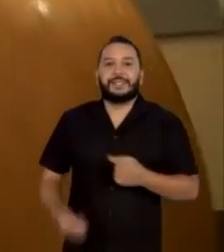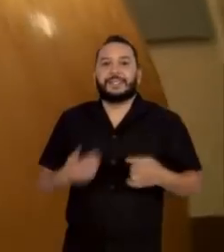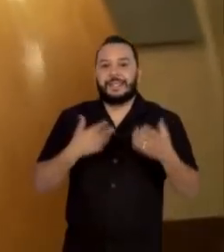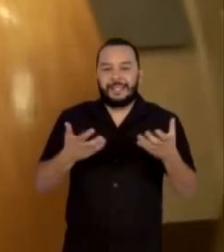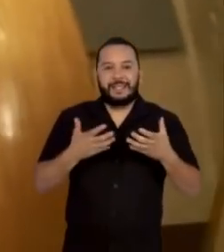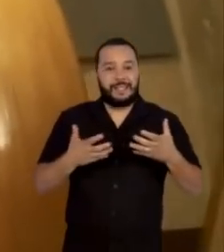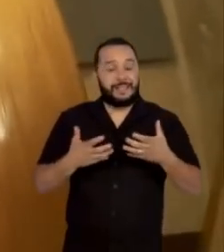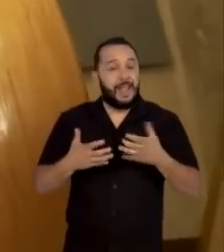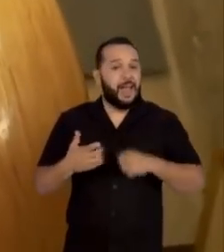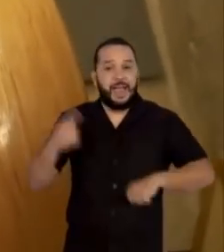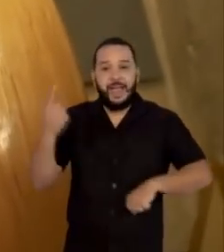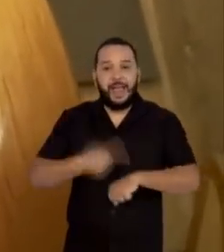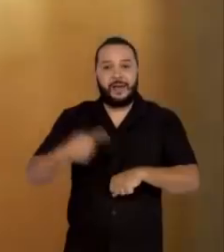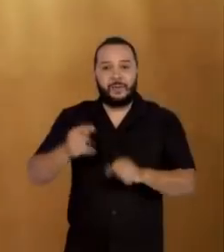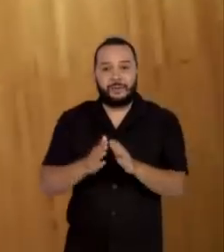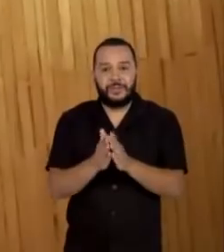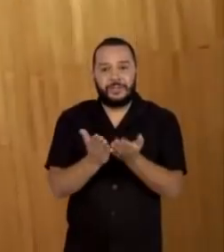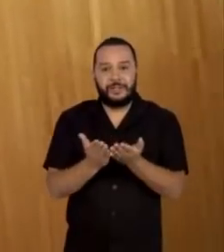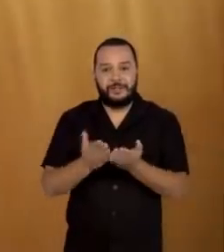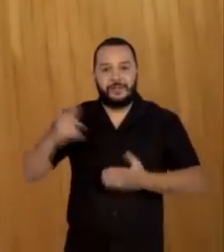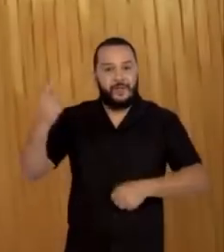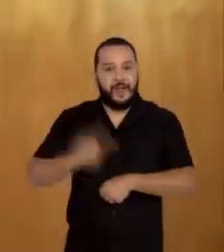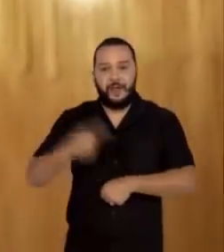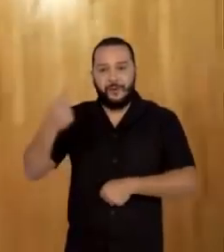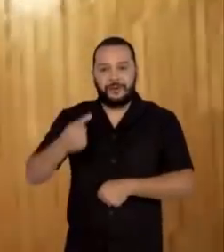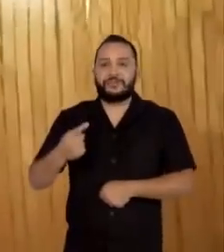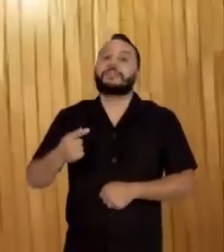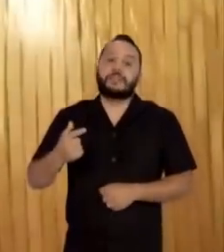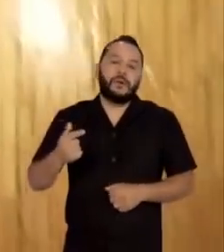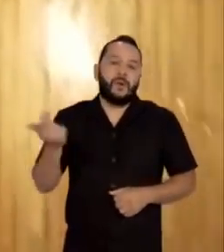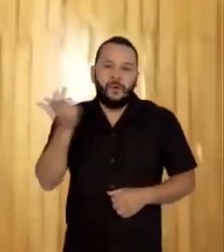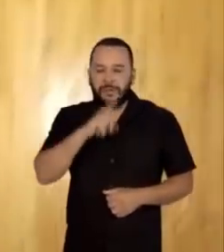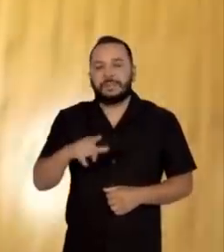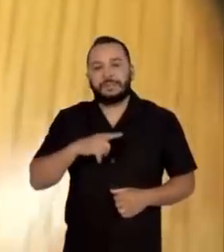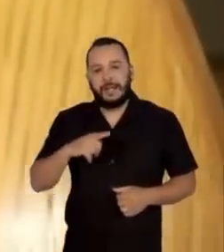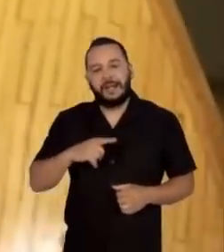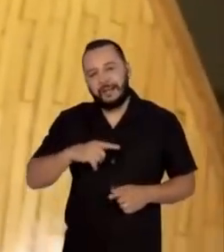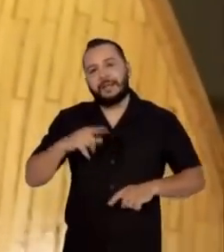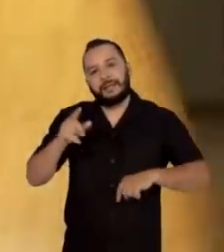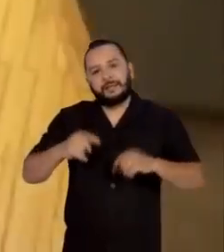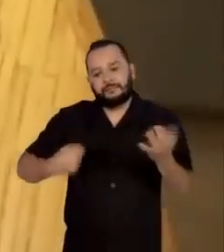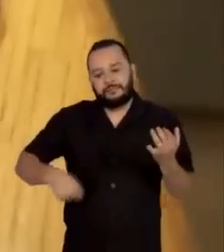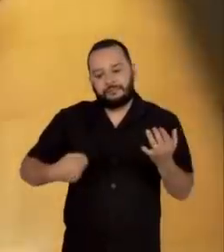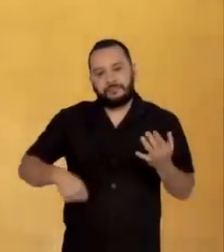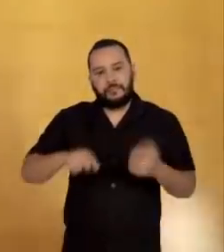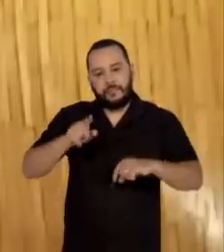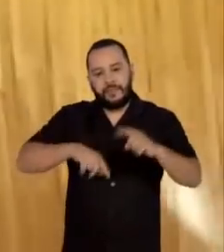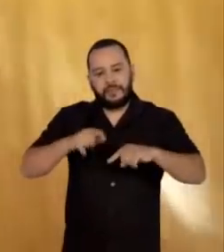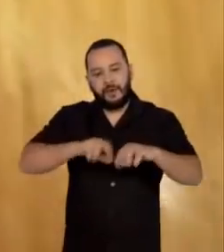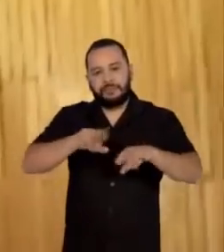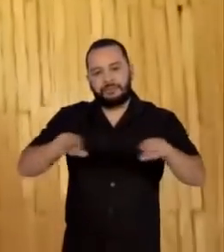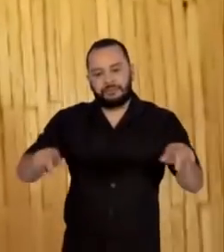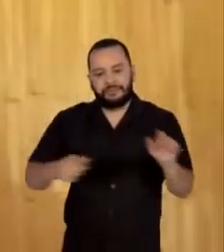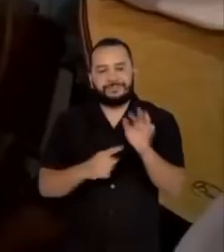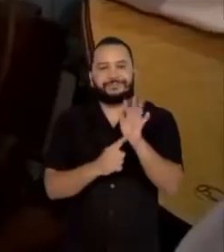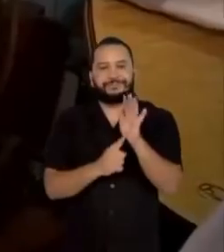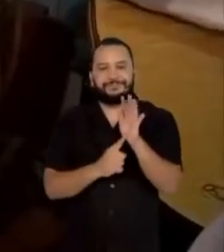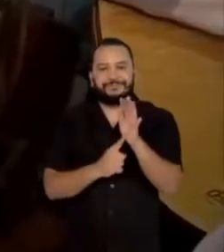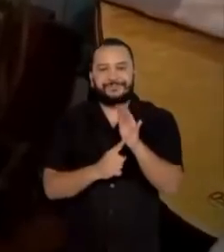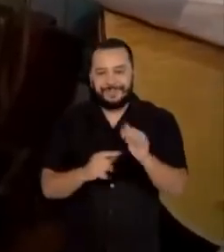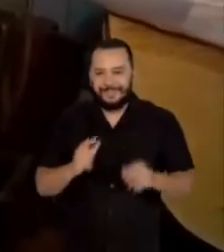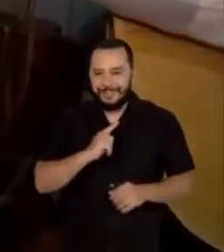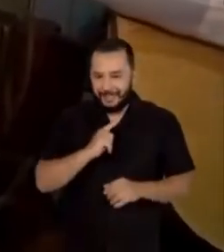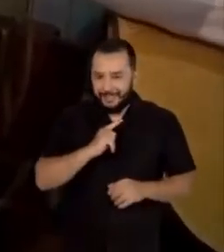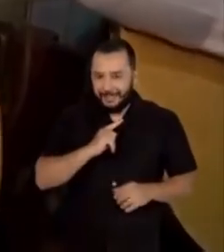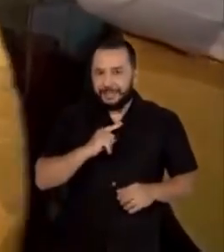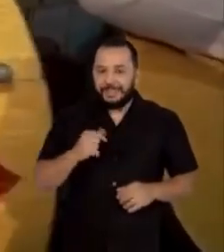para o Guinness, o livro dos recordes, pela maior coleção de instrumentos feitos com palitos de fósforo. Mas o maior desejo mesmo é